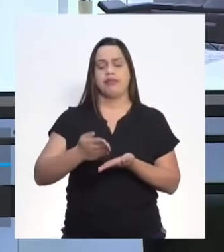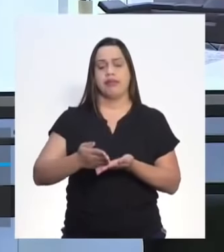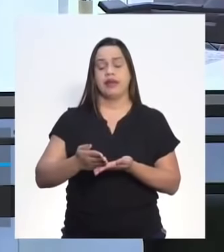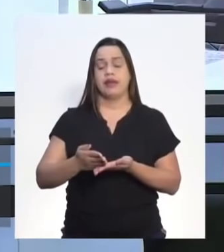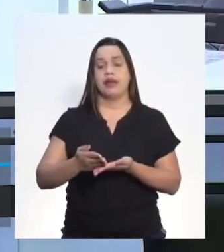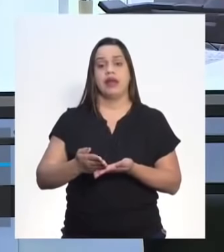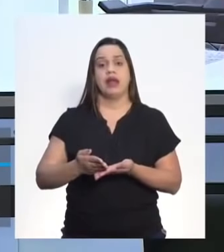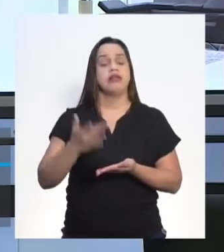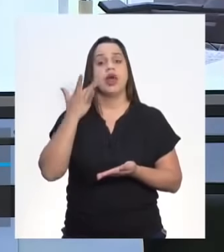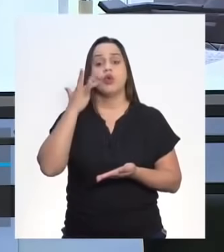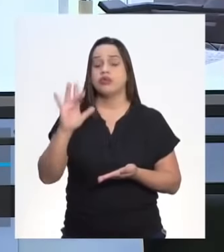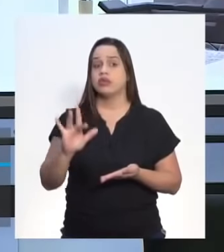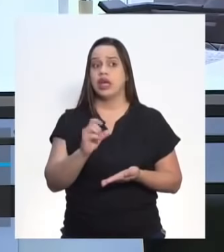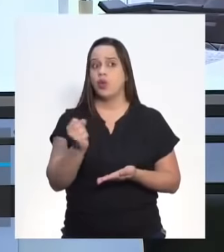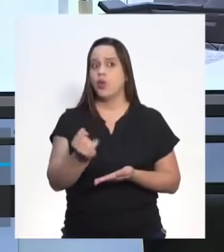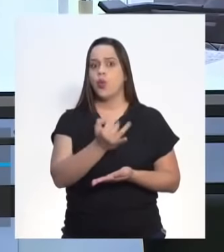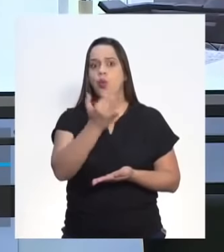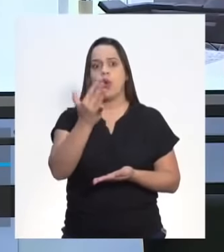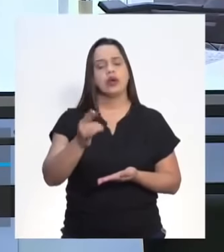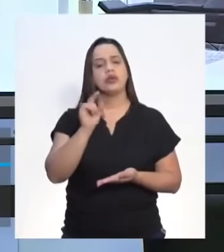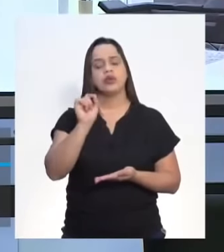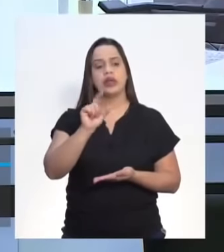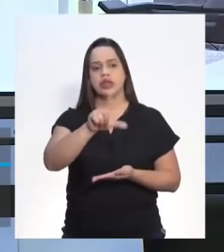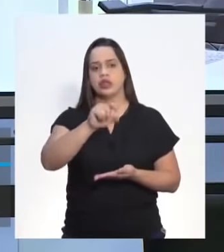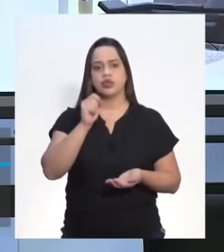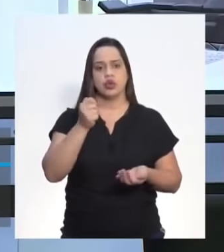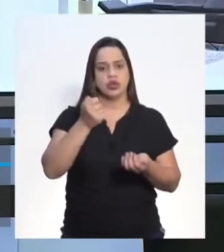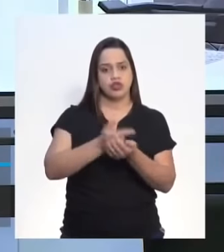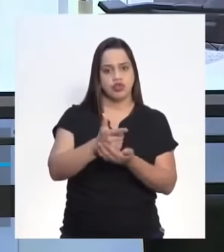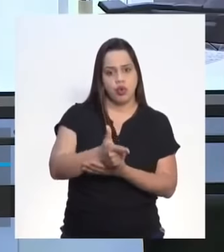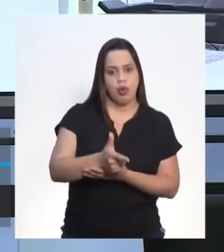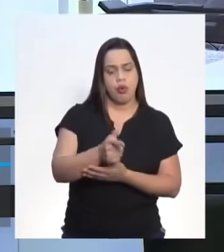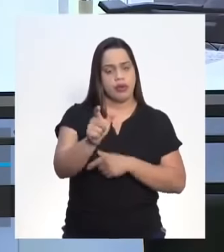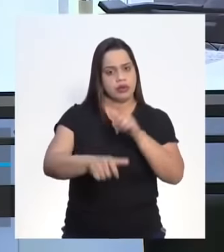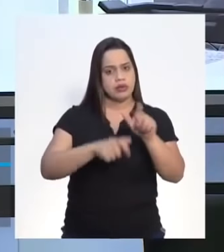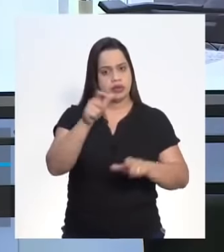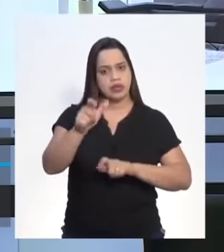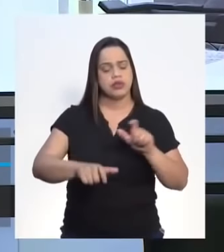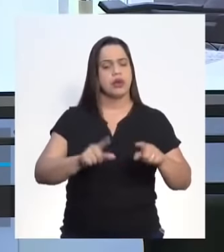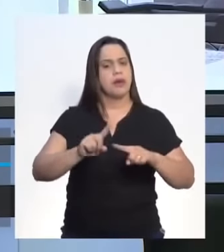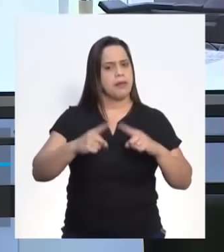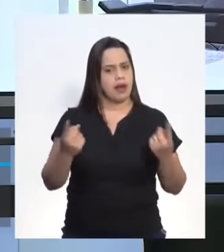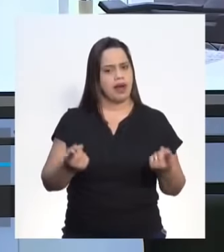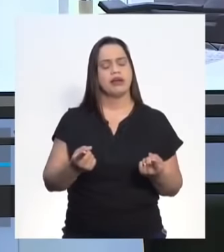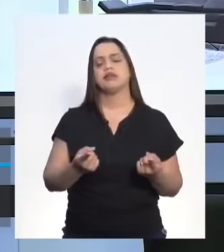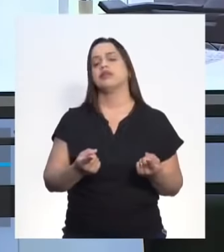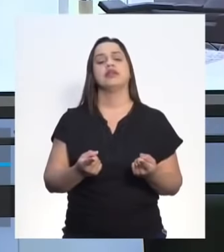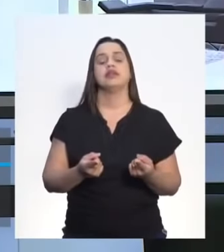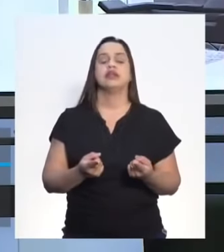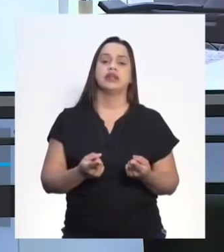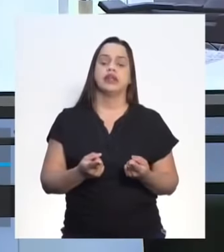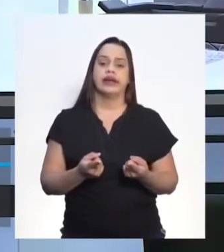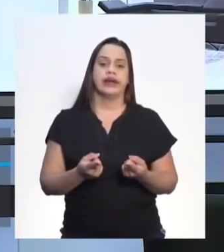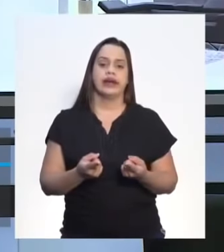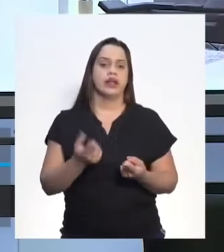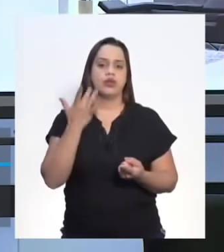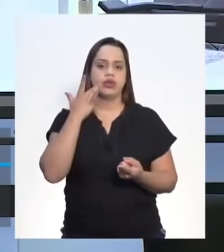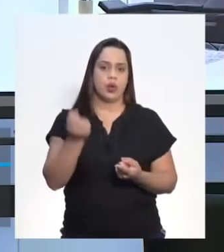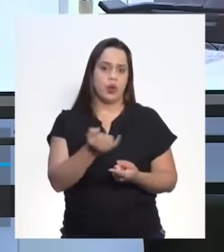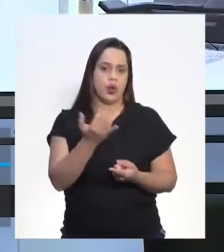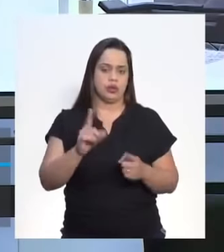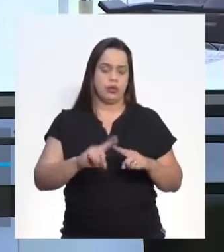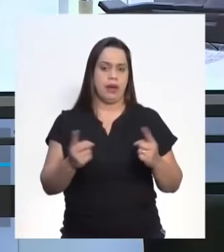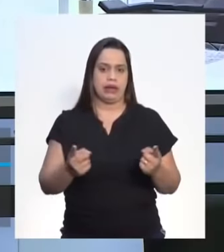representam uma grande parte de tudo que se compra, tá? Principalmente objetos mais caros. Hoje em